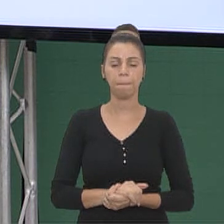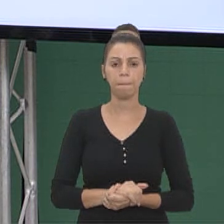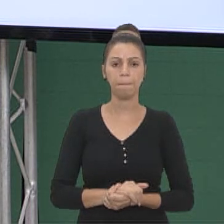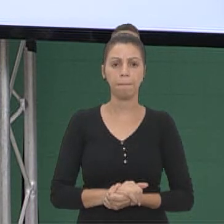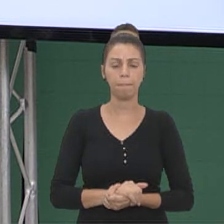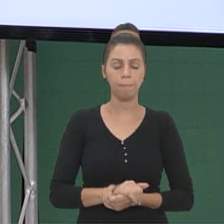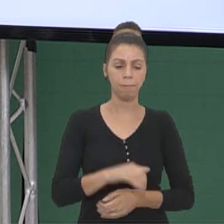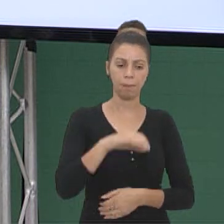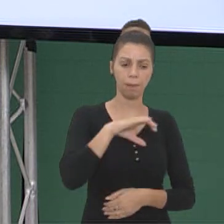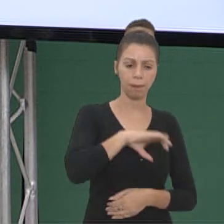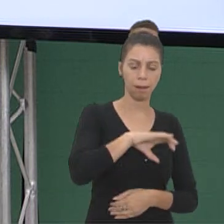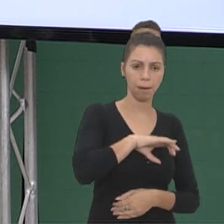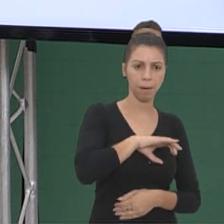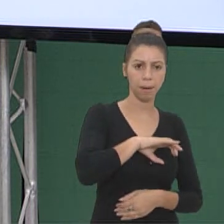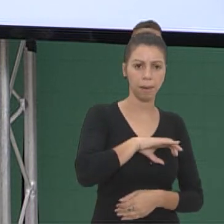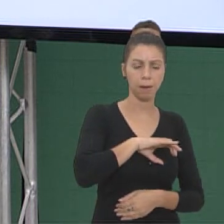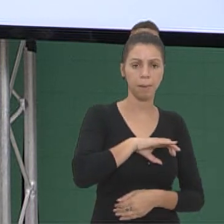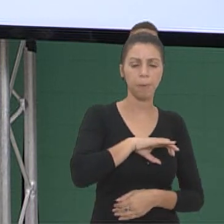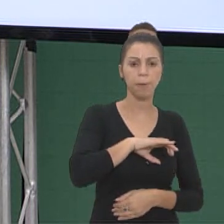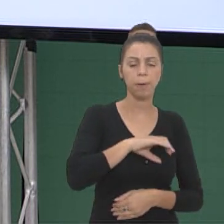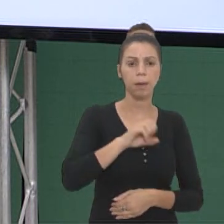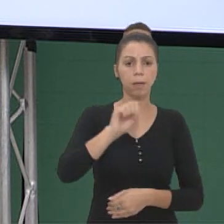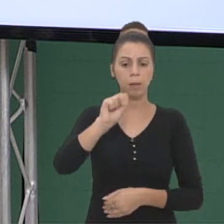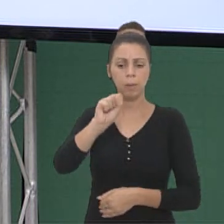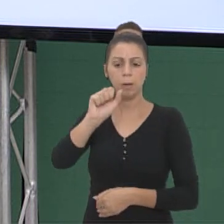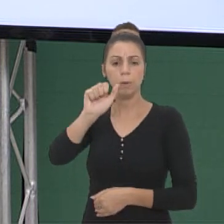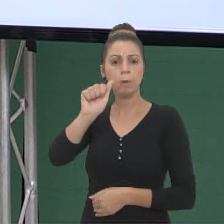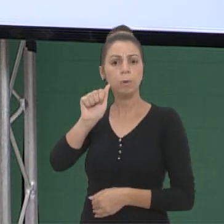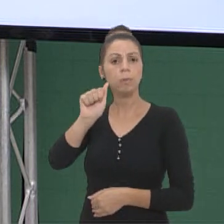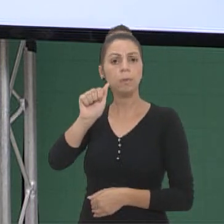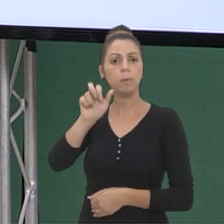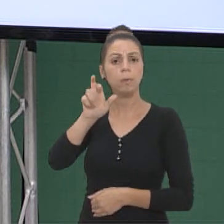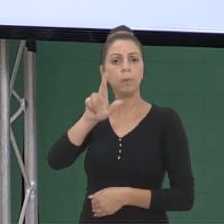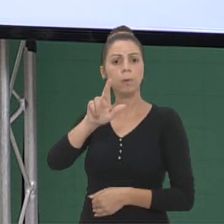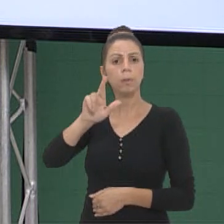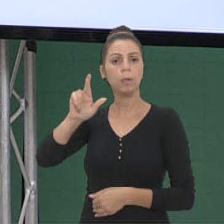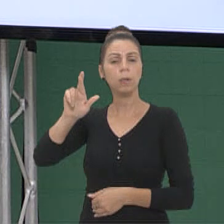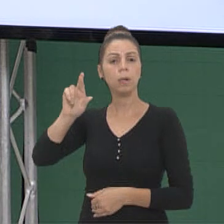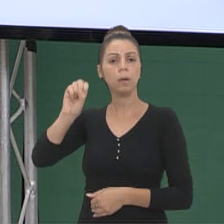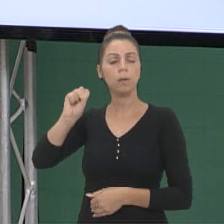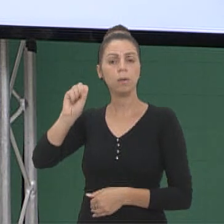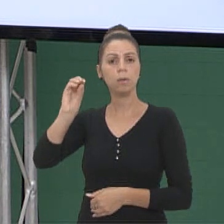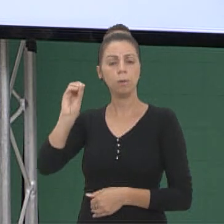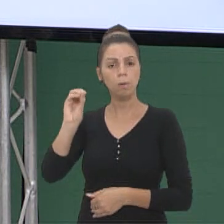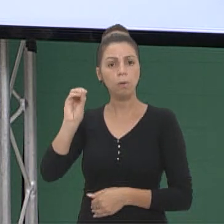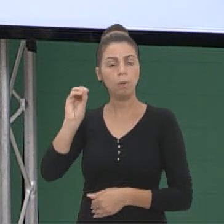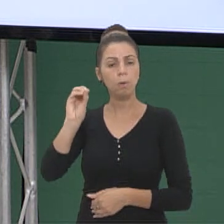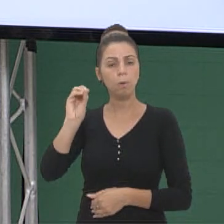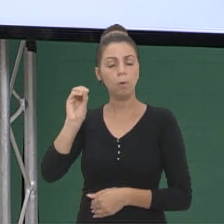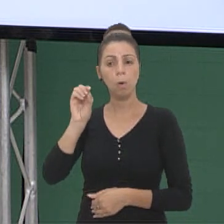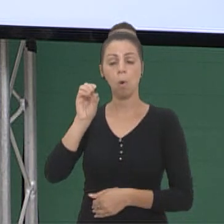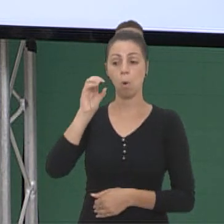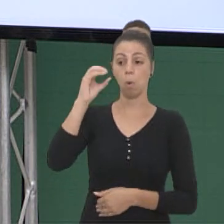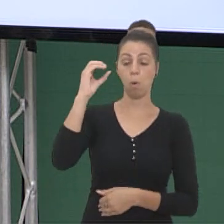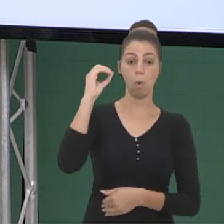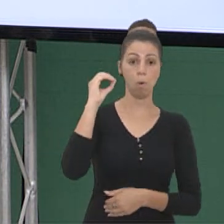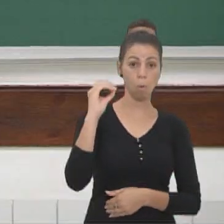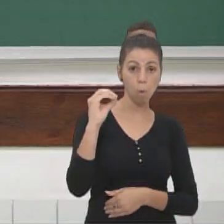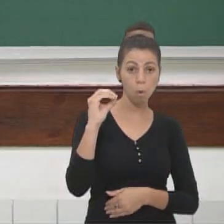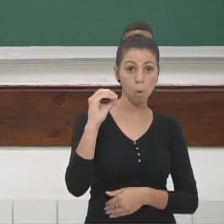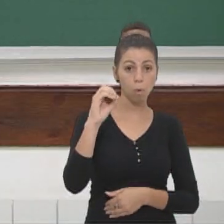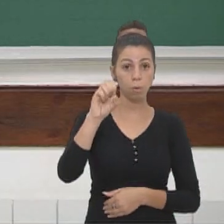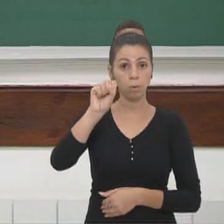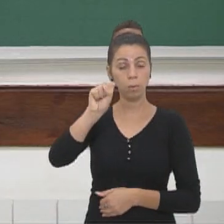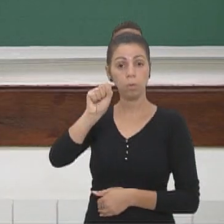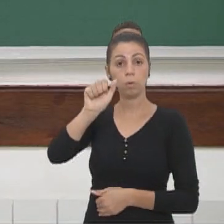palavra sorriso, como é que nós vamos identificar a questão dessa divergência? O sorriso, palavra masculina,